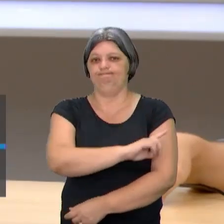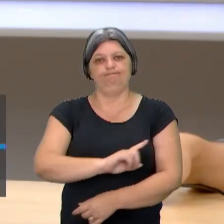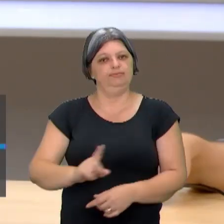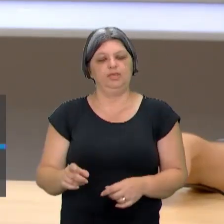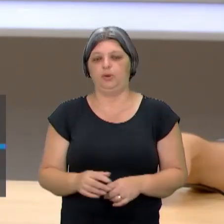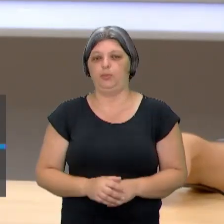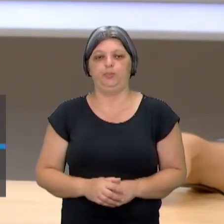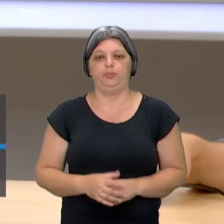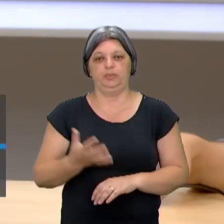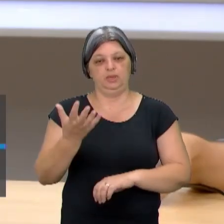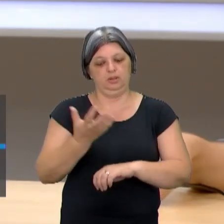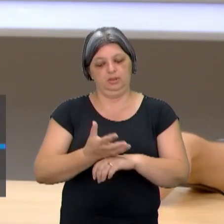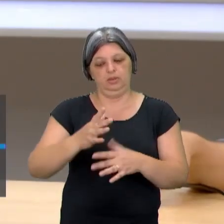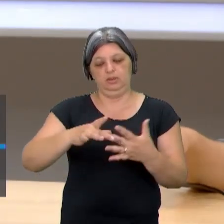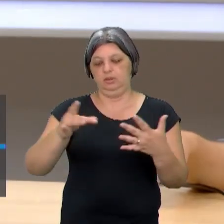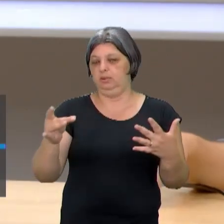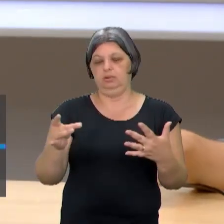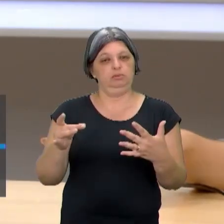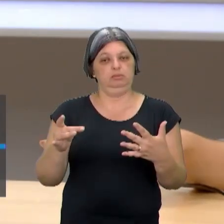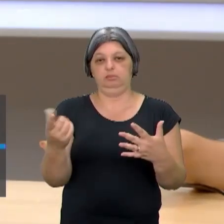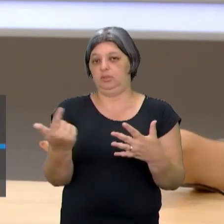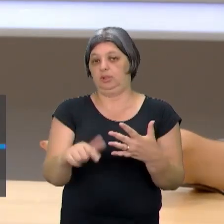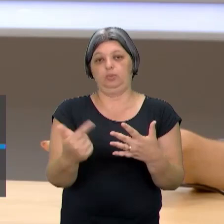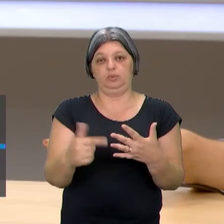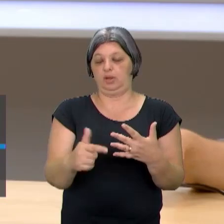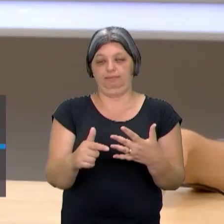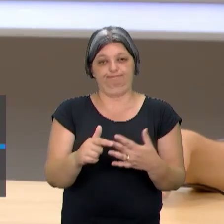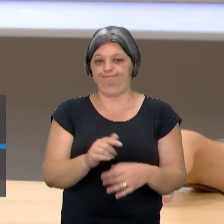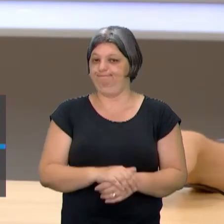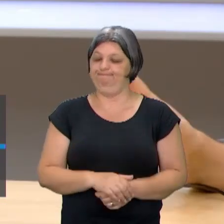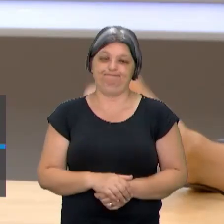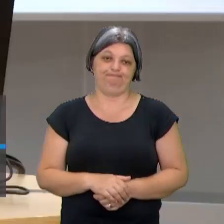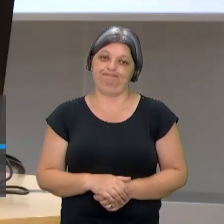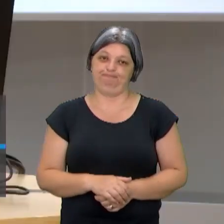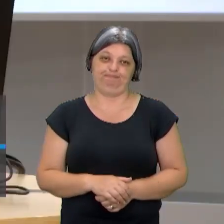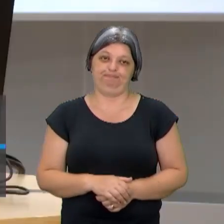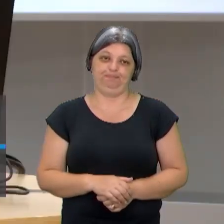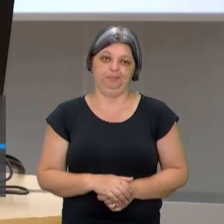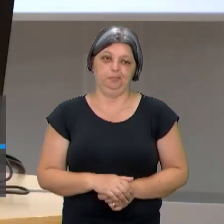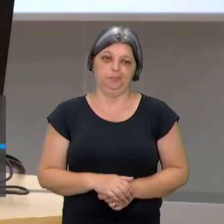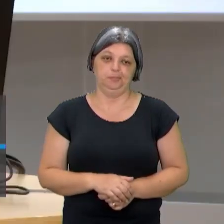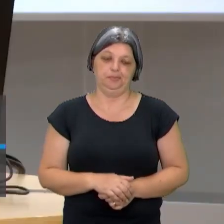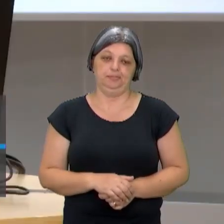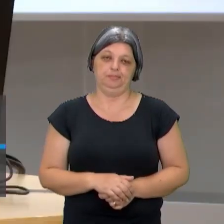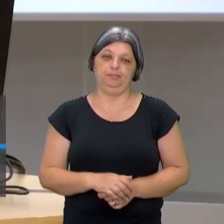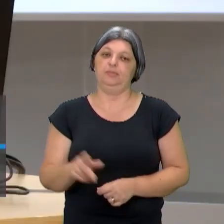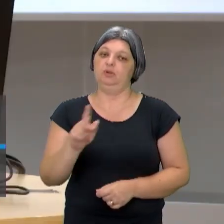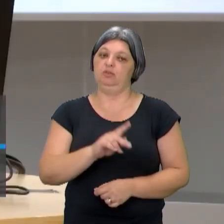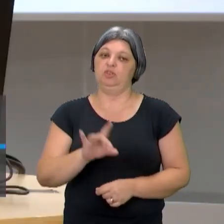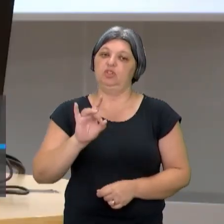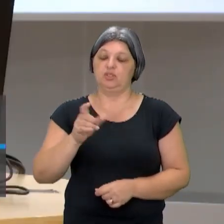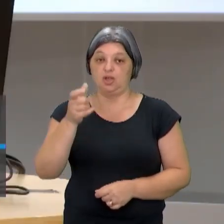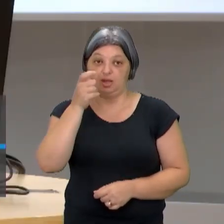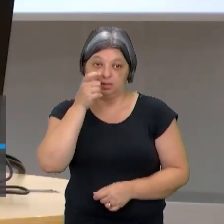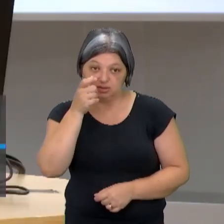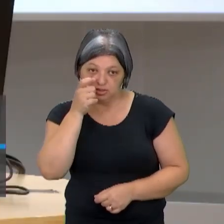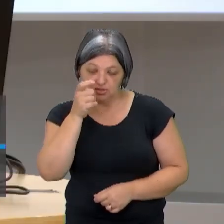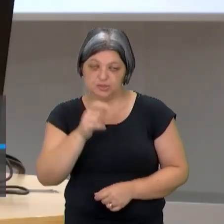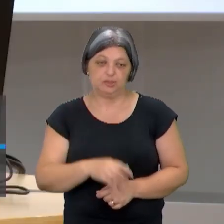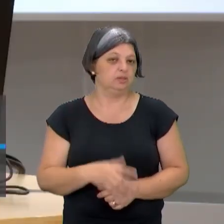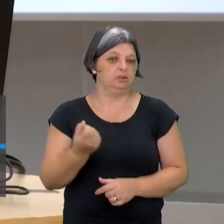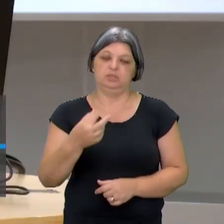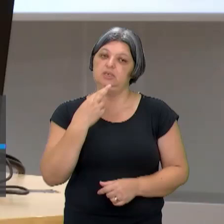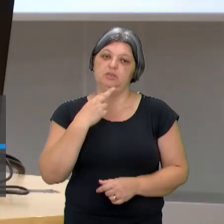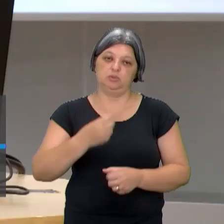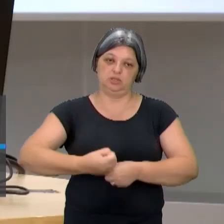não se aplica para os anos iniciais. Porque não tem eletivas, né? Não, isso? Não tem. Então, professores de anos iniciais só vão assistir agora, tá? Não precisa responder